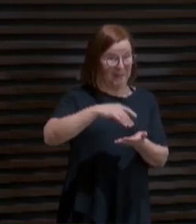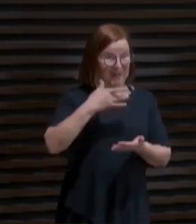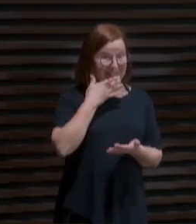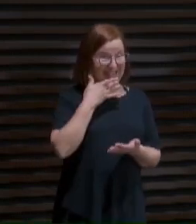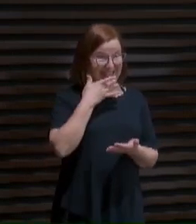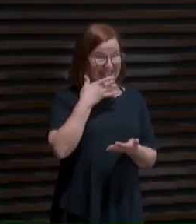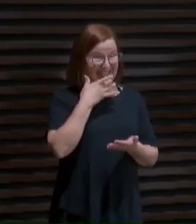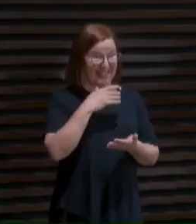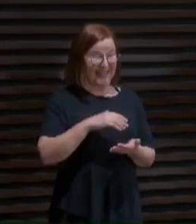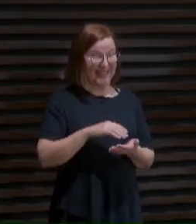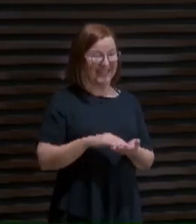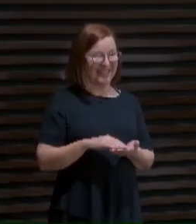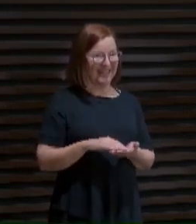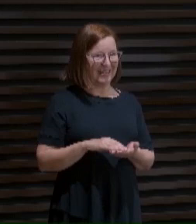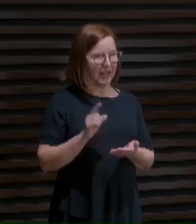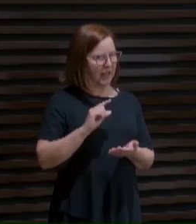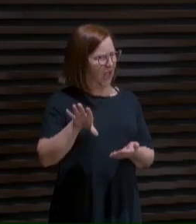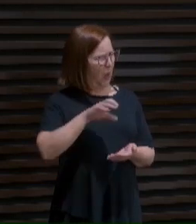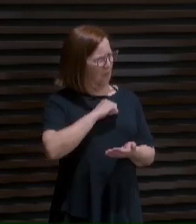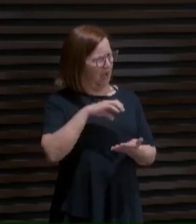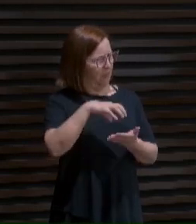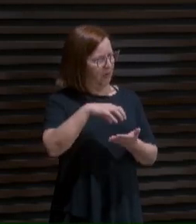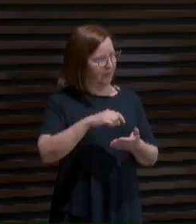Gosto. Eu não amo pudim.